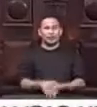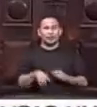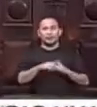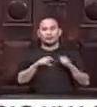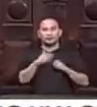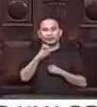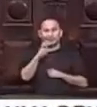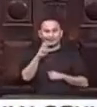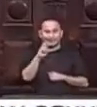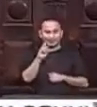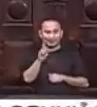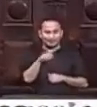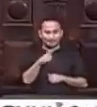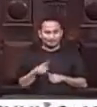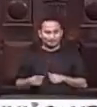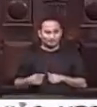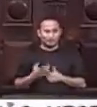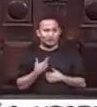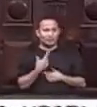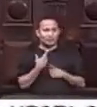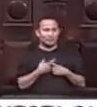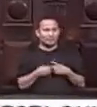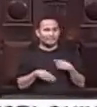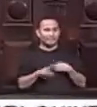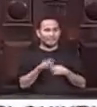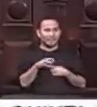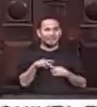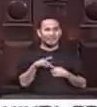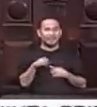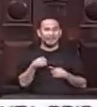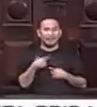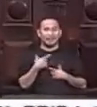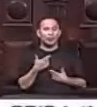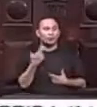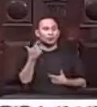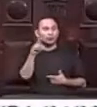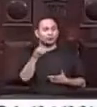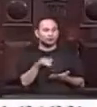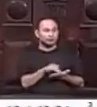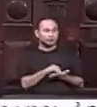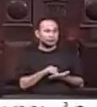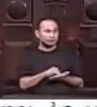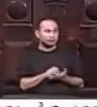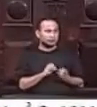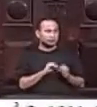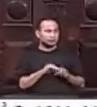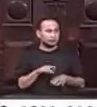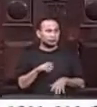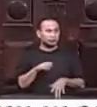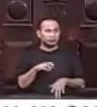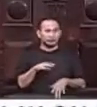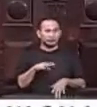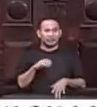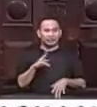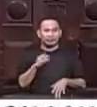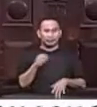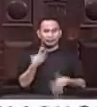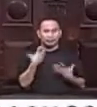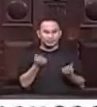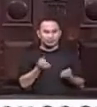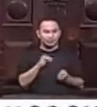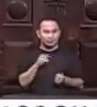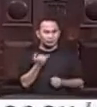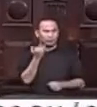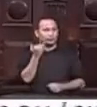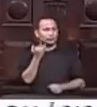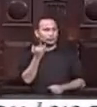que proíbe que tanto o secretário Wagner Victor quanto o secretário Gustavo Barbosa recebessem. E